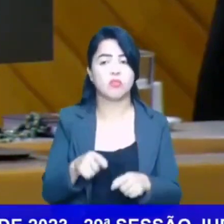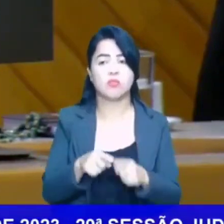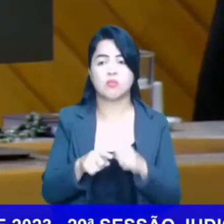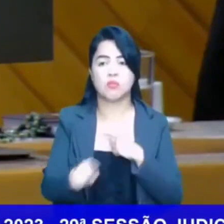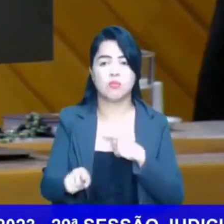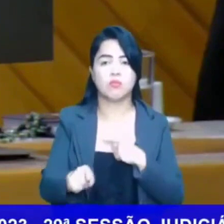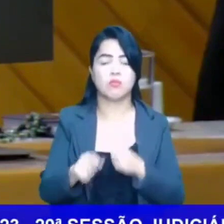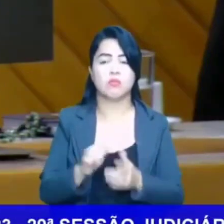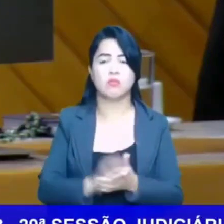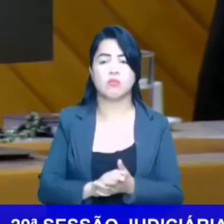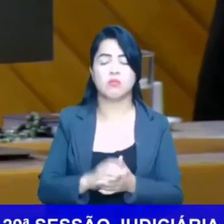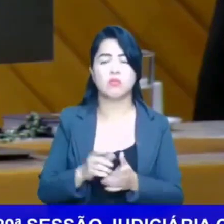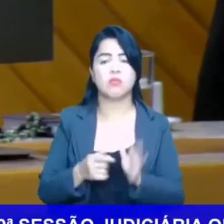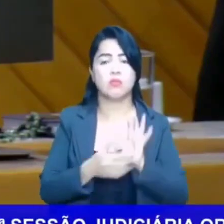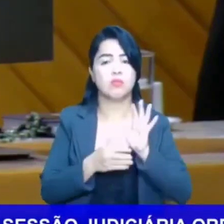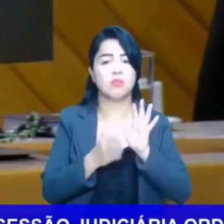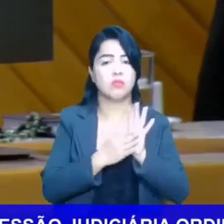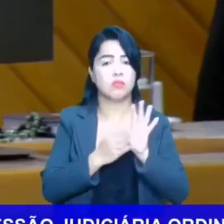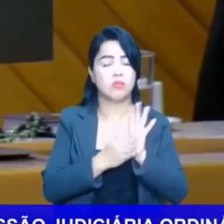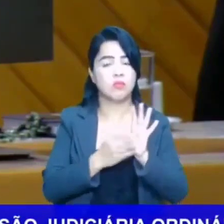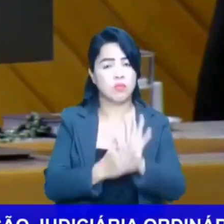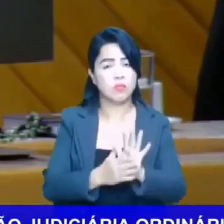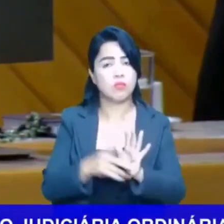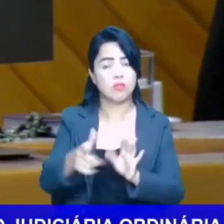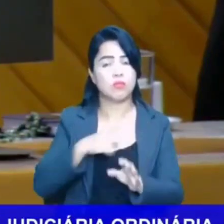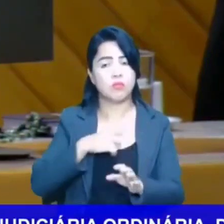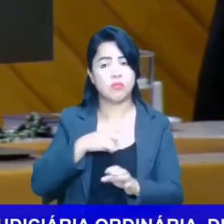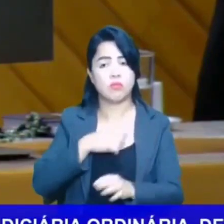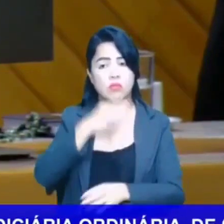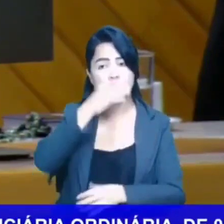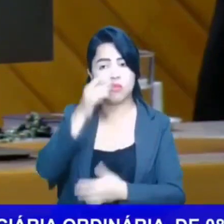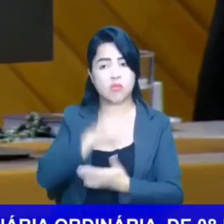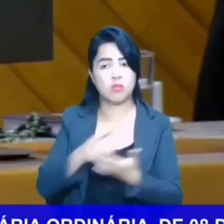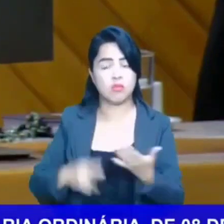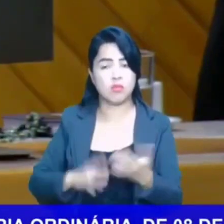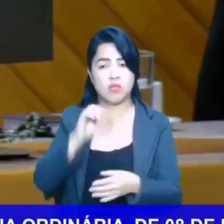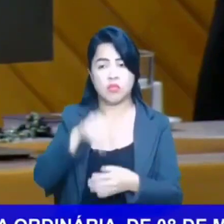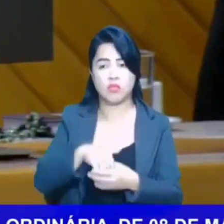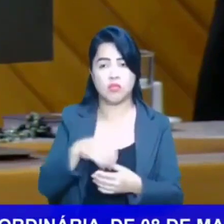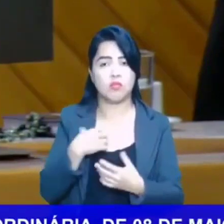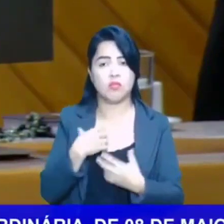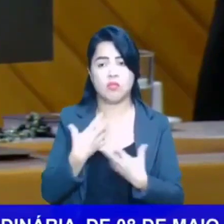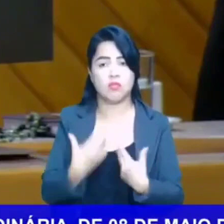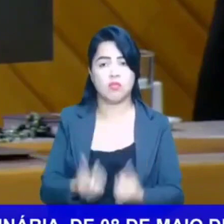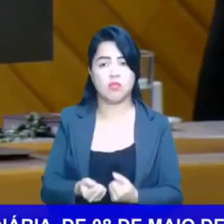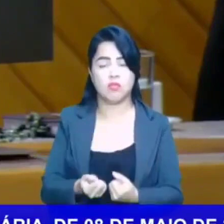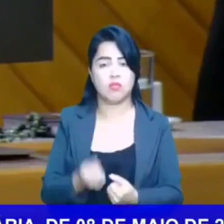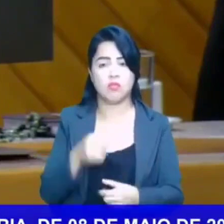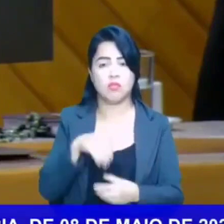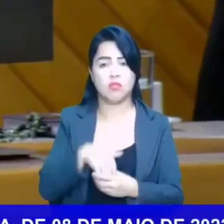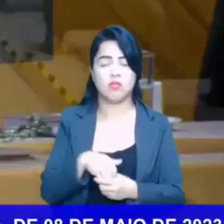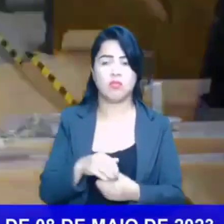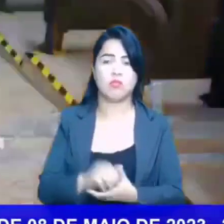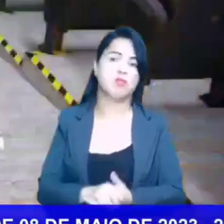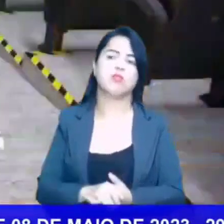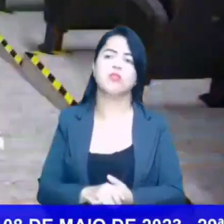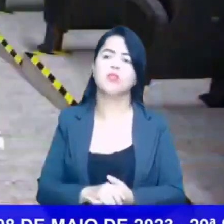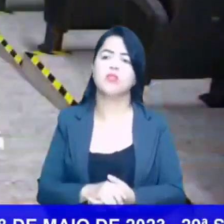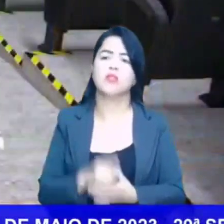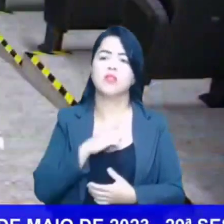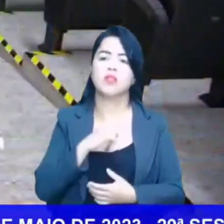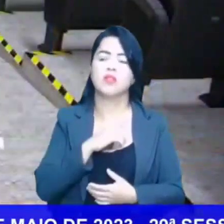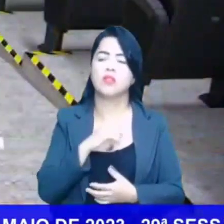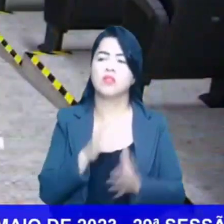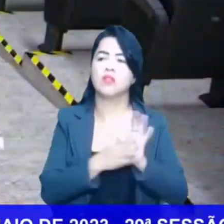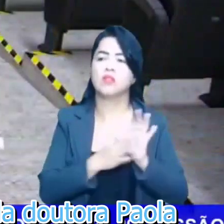desaprovação. Ante o exposto, peço vênia para divergir do relator e voto pela desaprovação das contas. De ambas as contas,